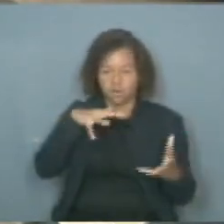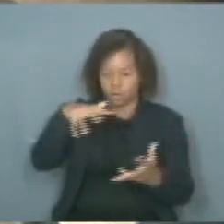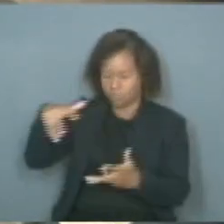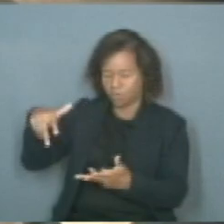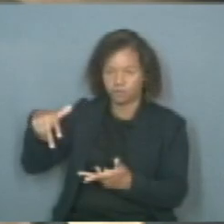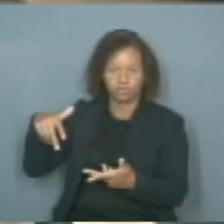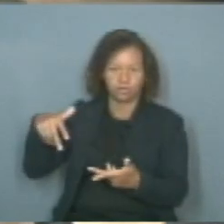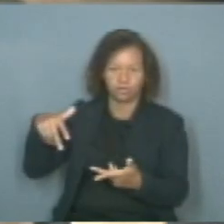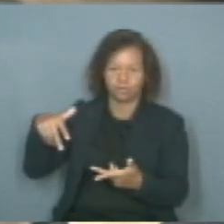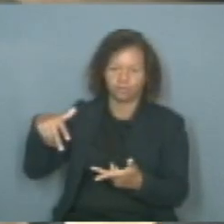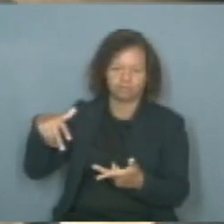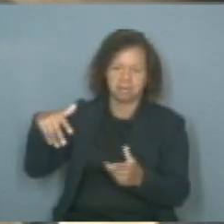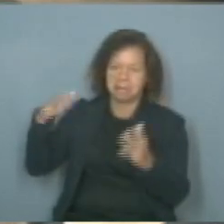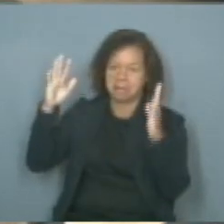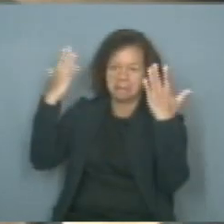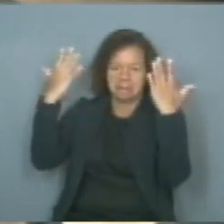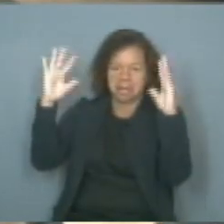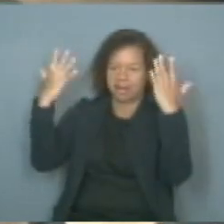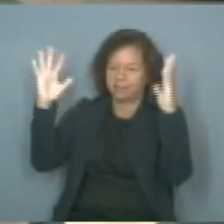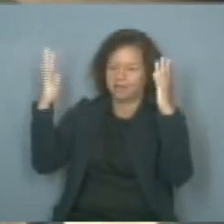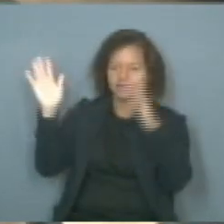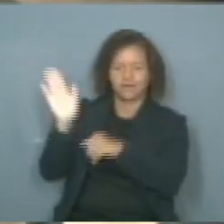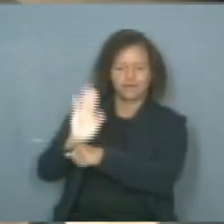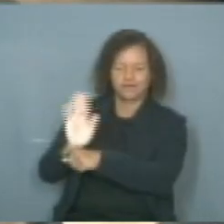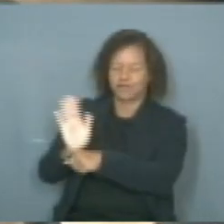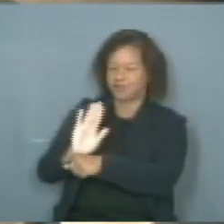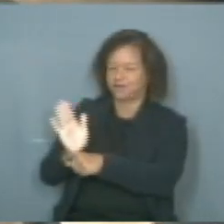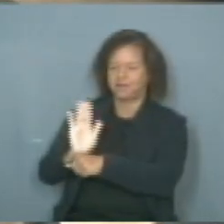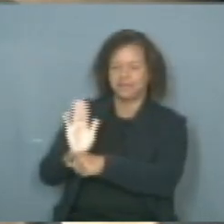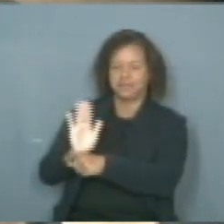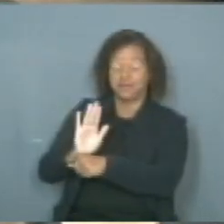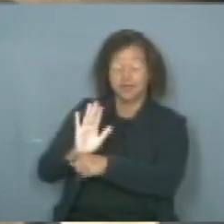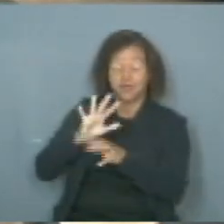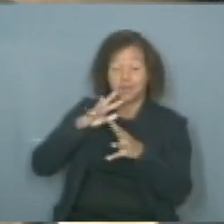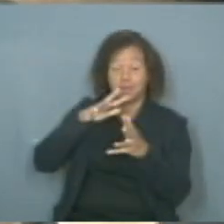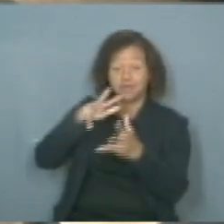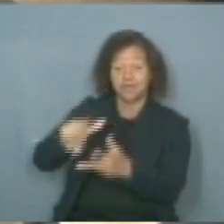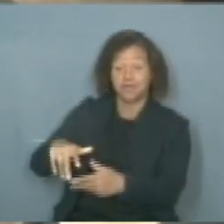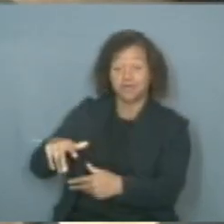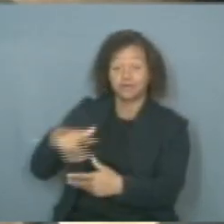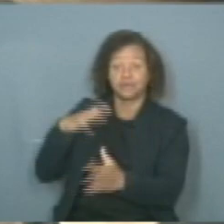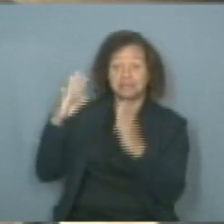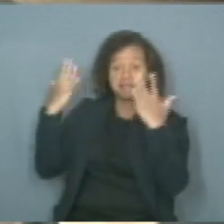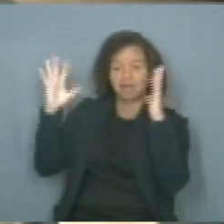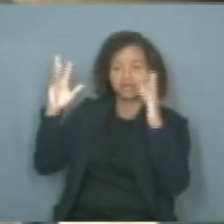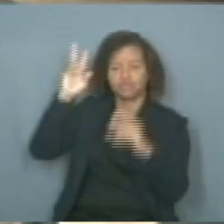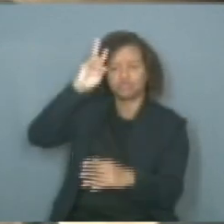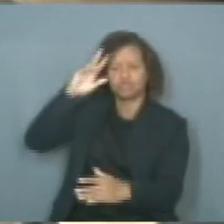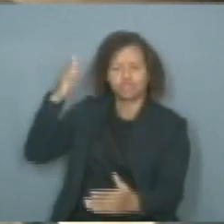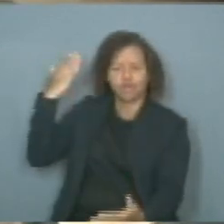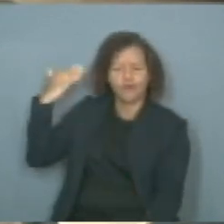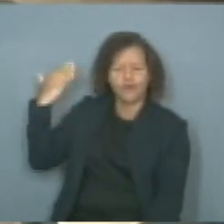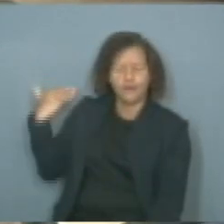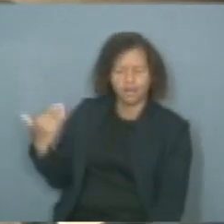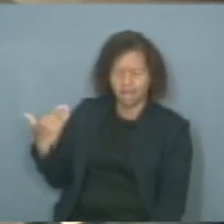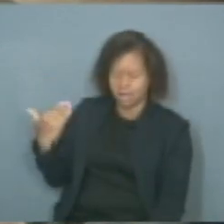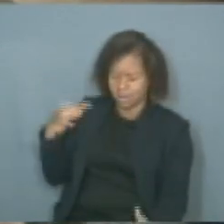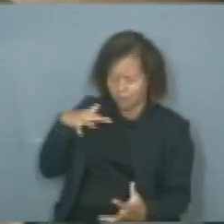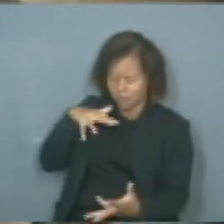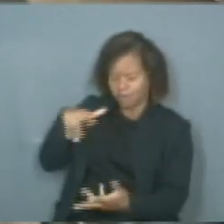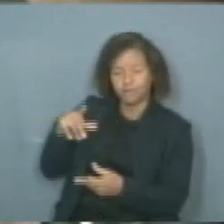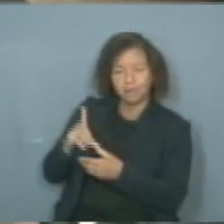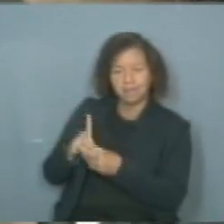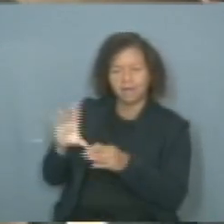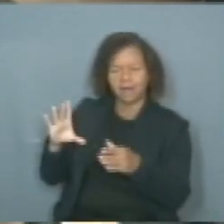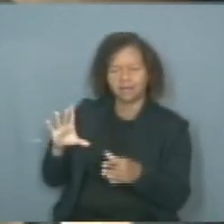esse filme. O mundo aplaudiu essa história, porque ela é real. E o mundo democrático